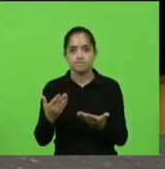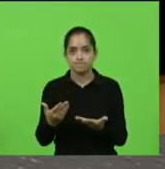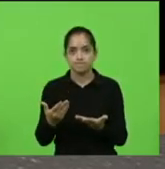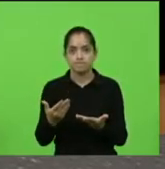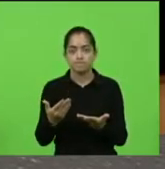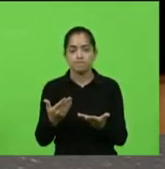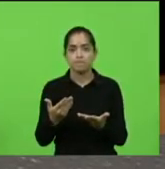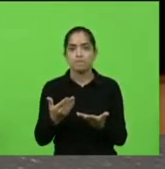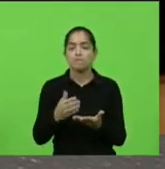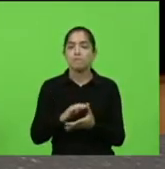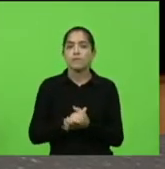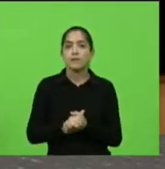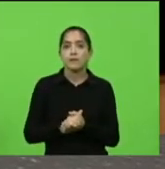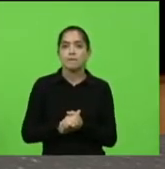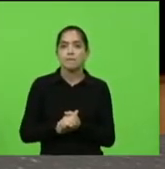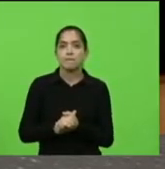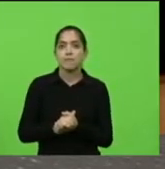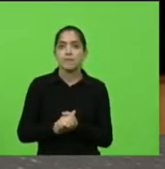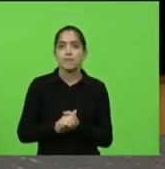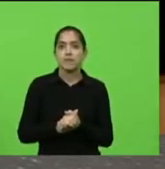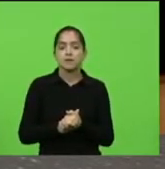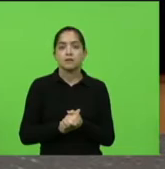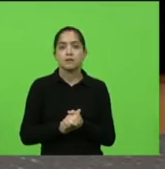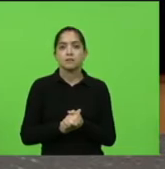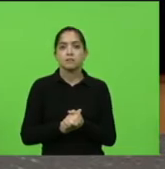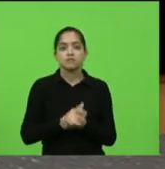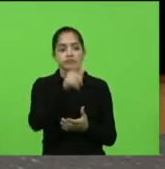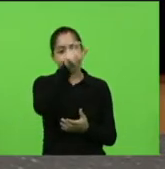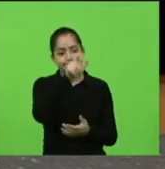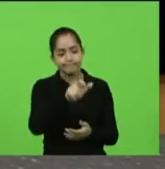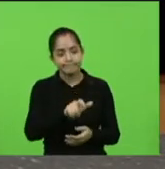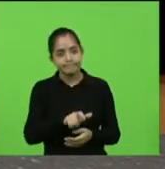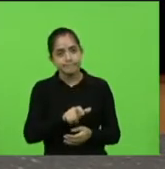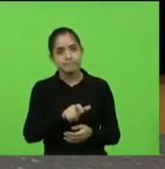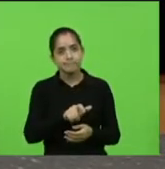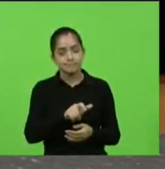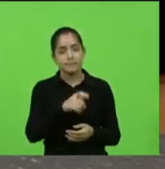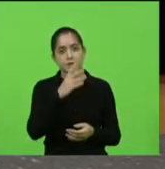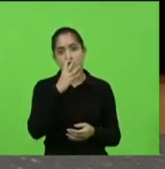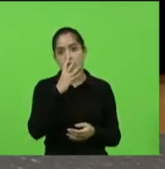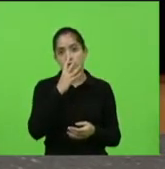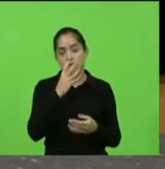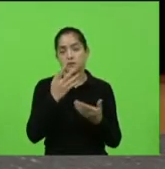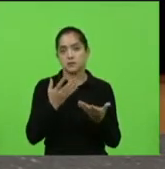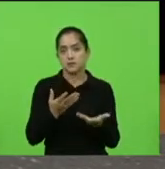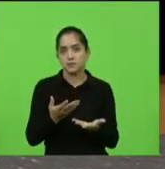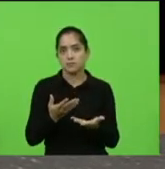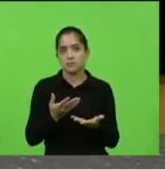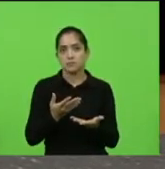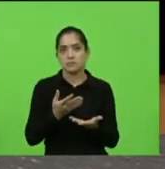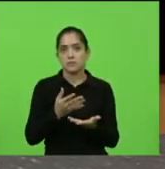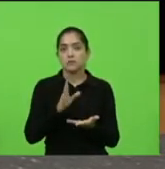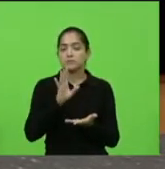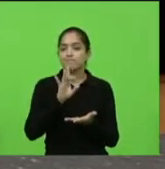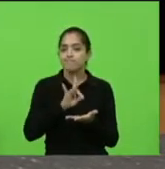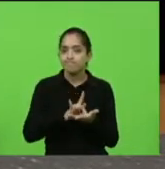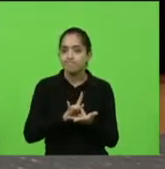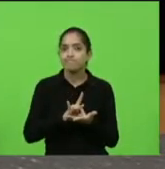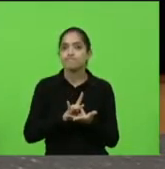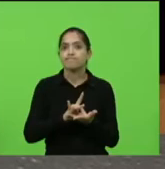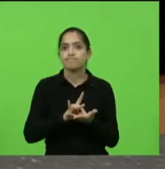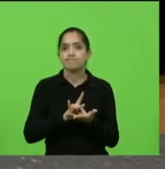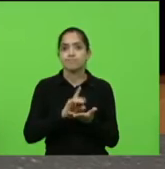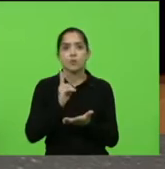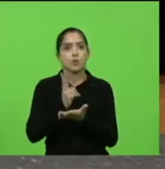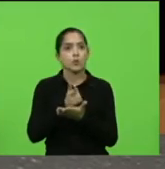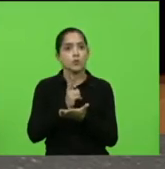deixa uma inspiração. E eu tenho certeza de que continua